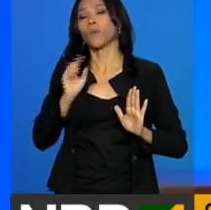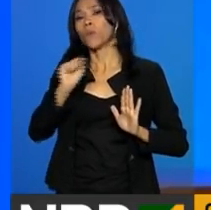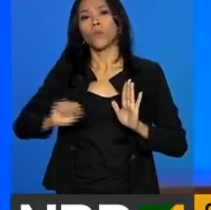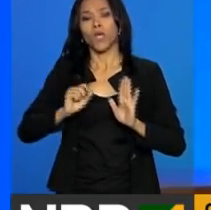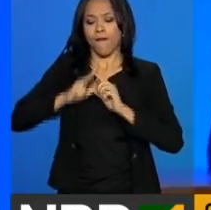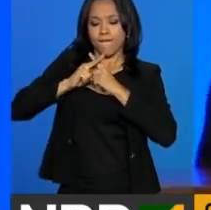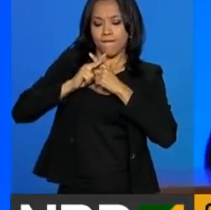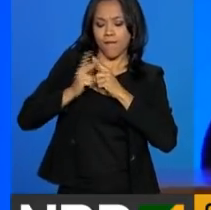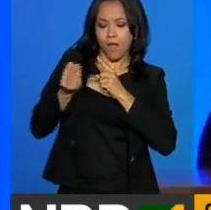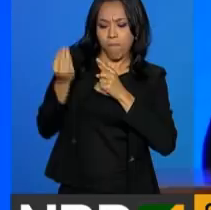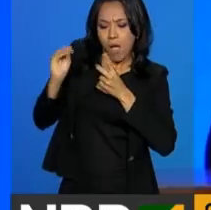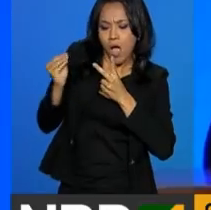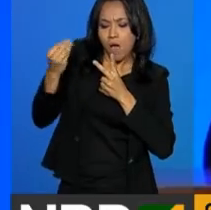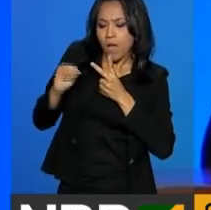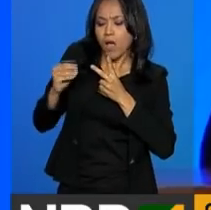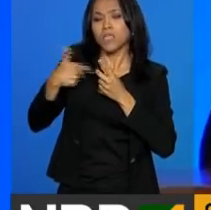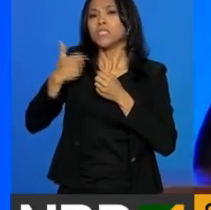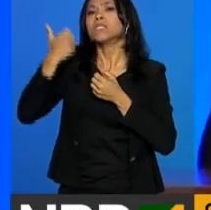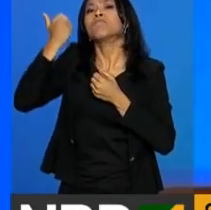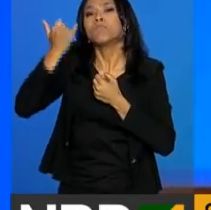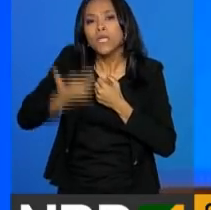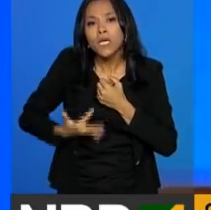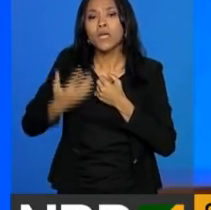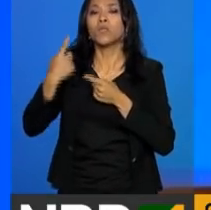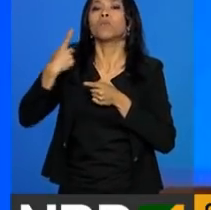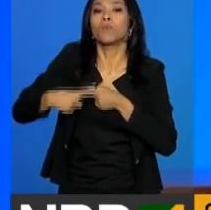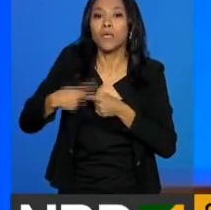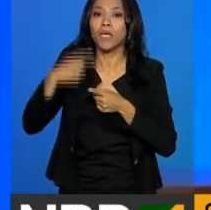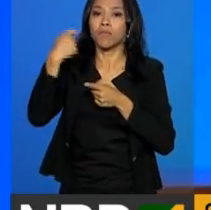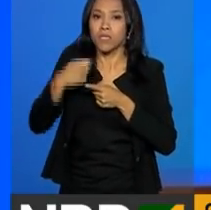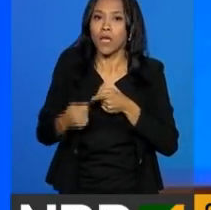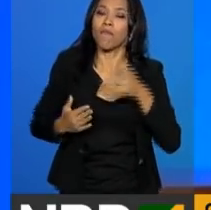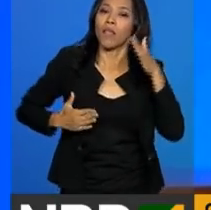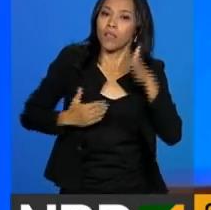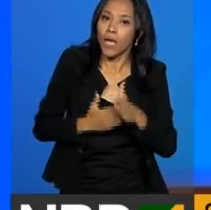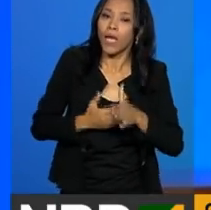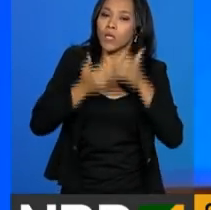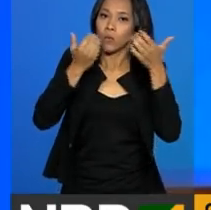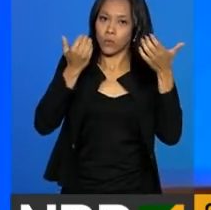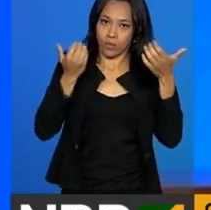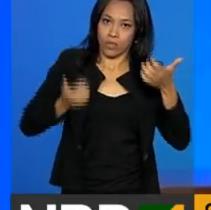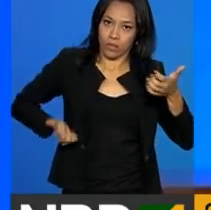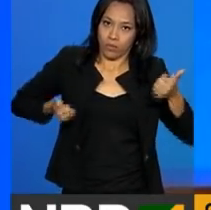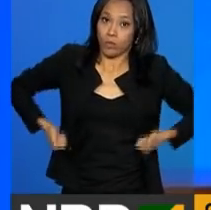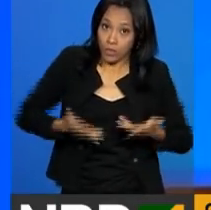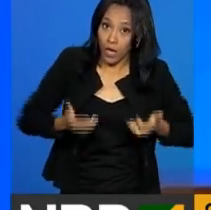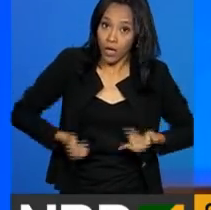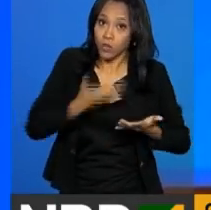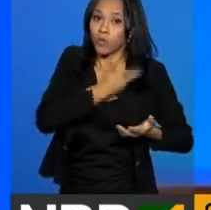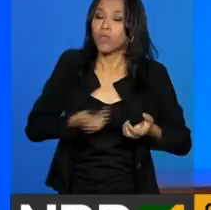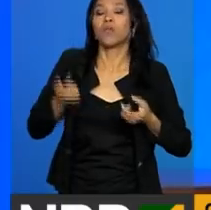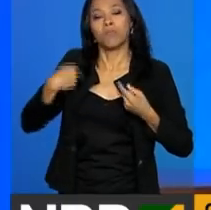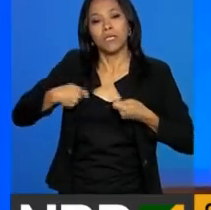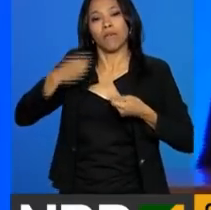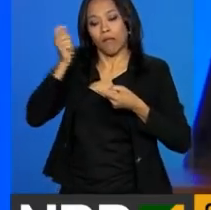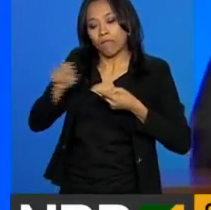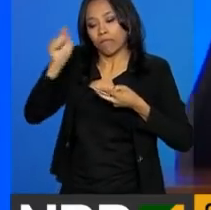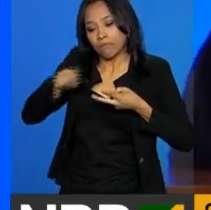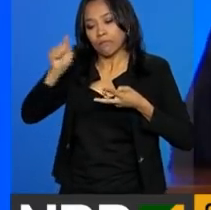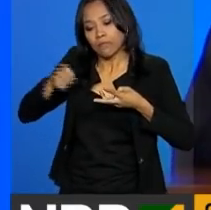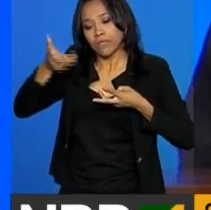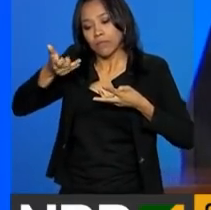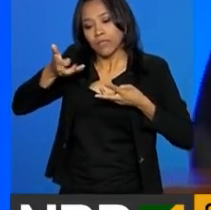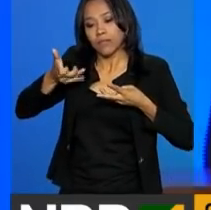justificativa toda uma longa justificativa para revelar porque era fundamental o teto nos gastos públicos exata é precisamente para dar